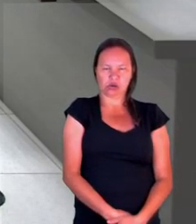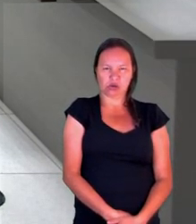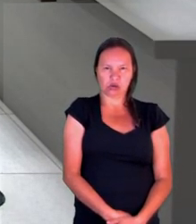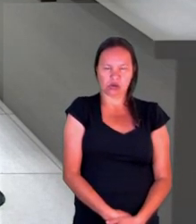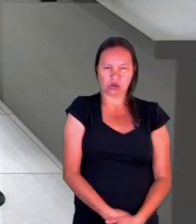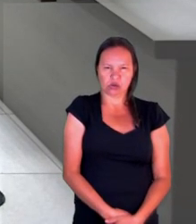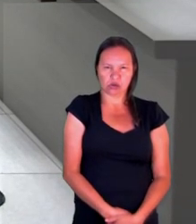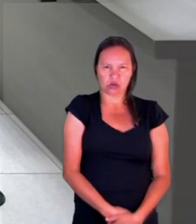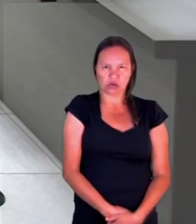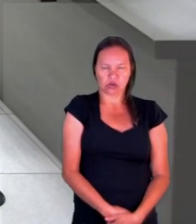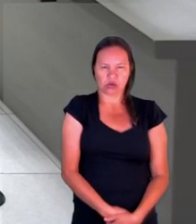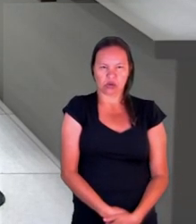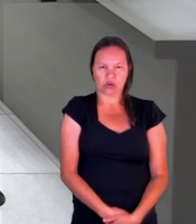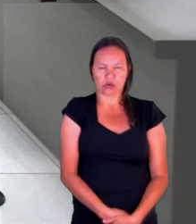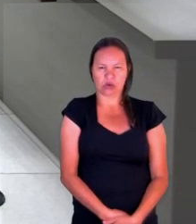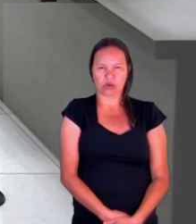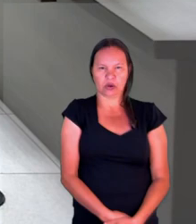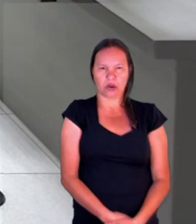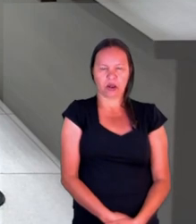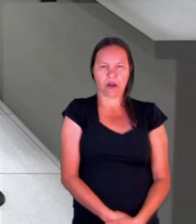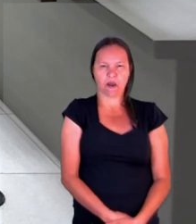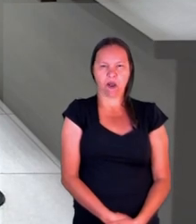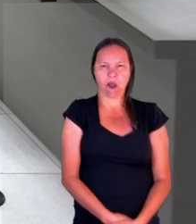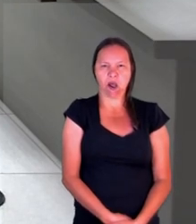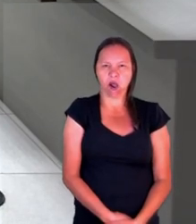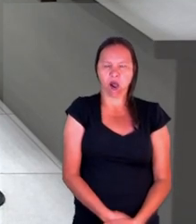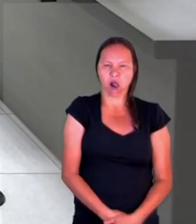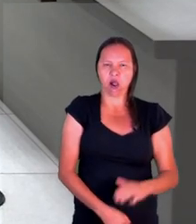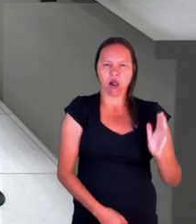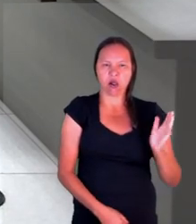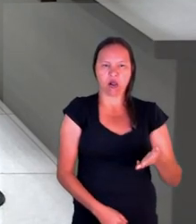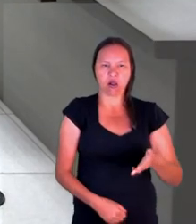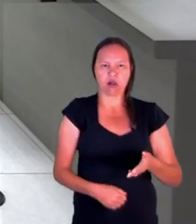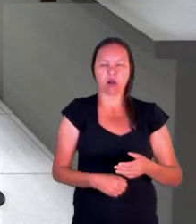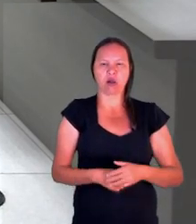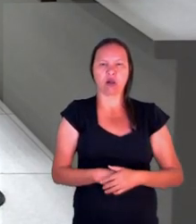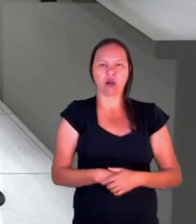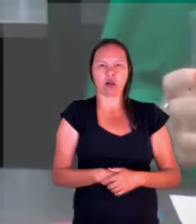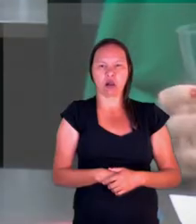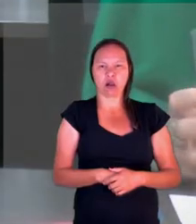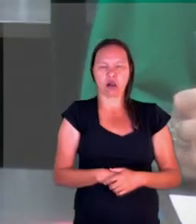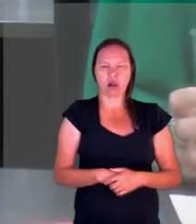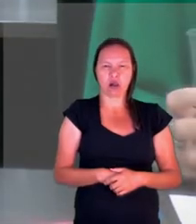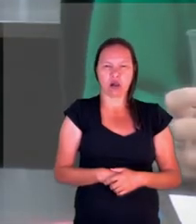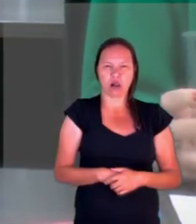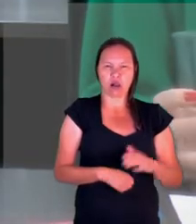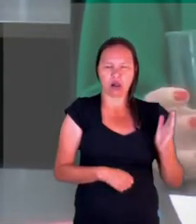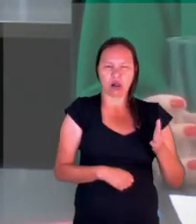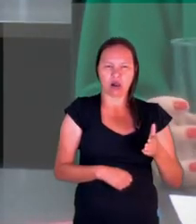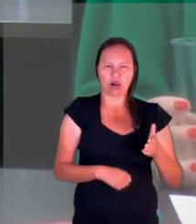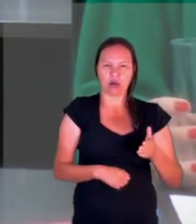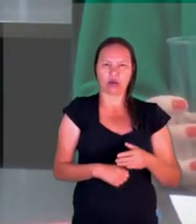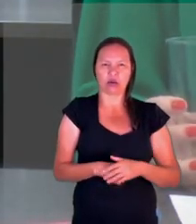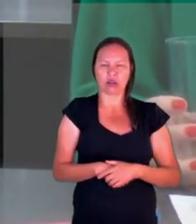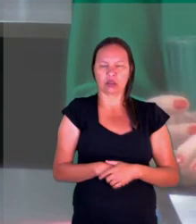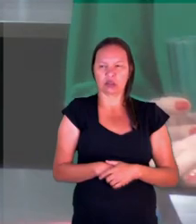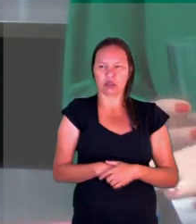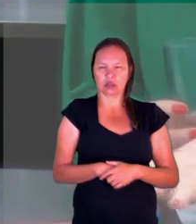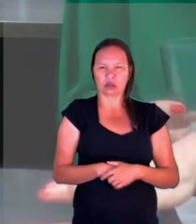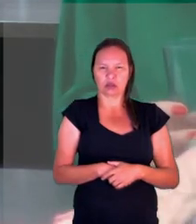obrigada bom Eh agora nós vamos ter uma agora tô sem saber qual é o meu acho que é esse